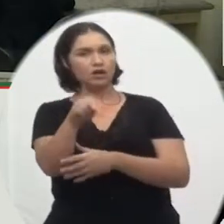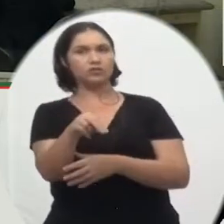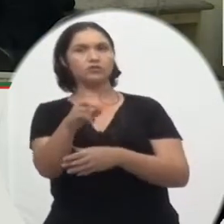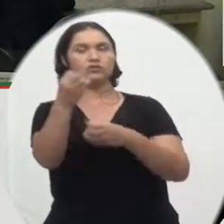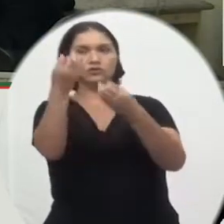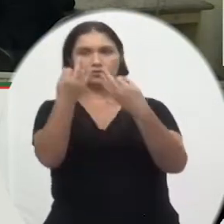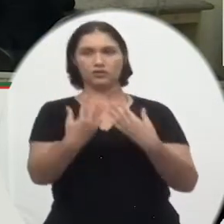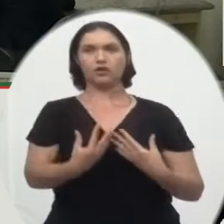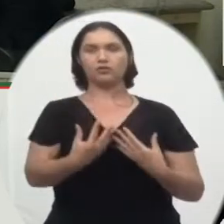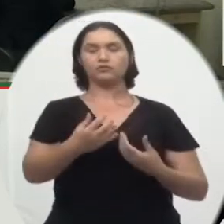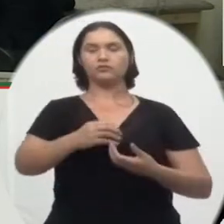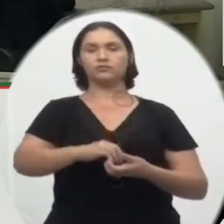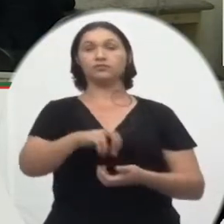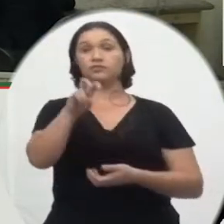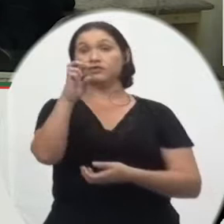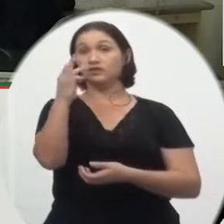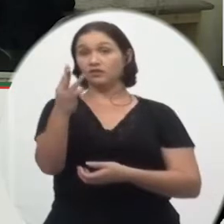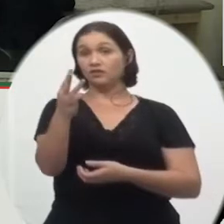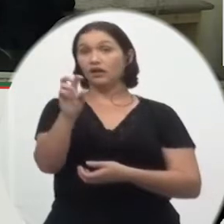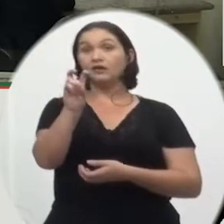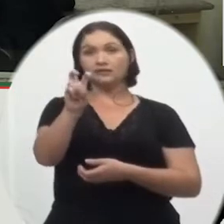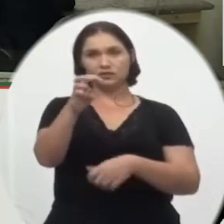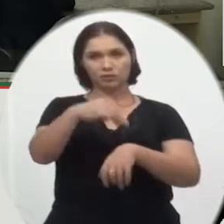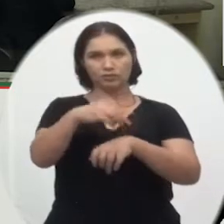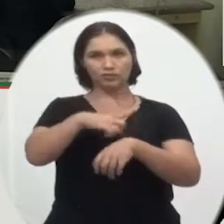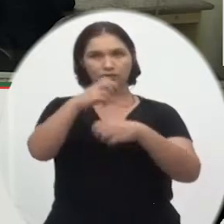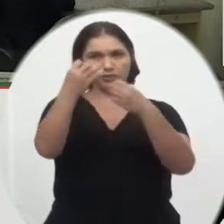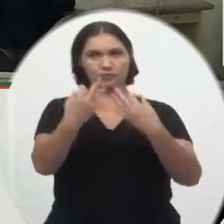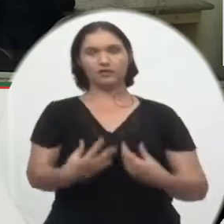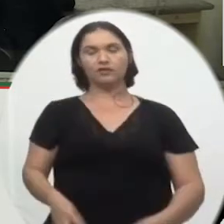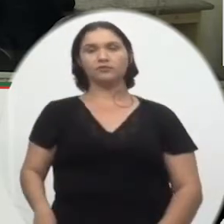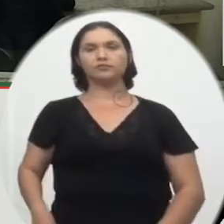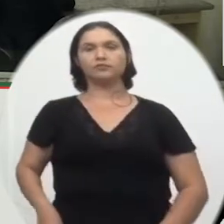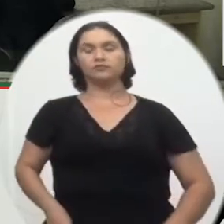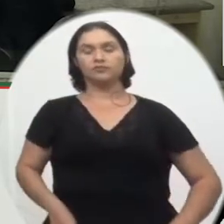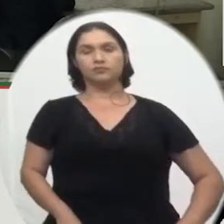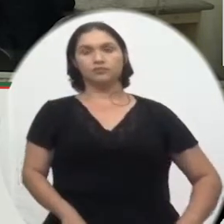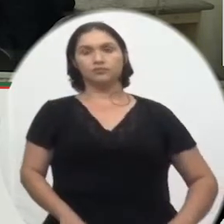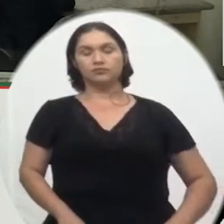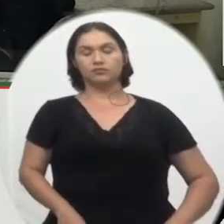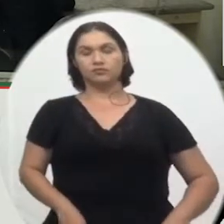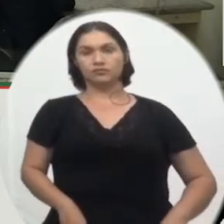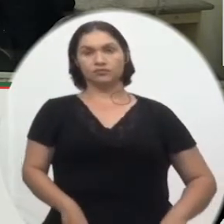Nascimento. Vossa Excelência dispõe de 5 minutos.